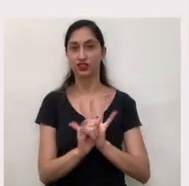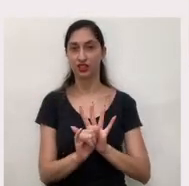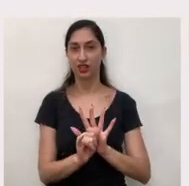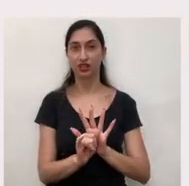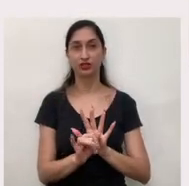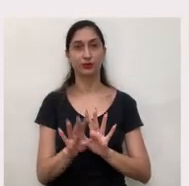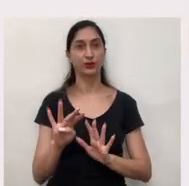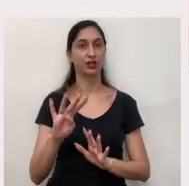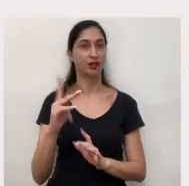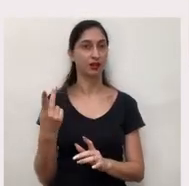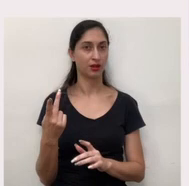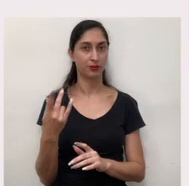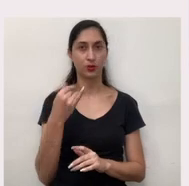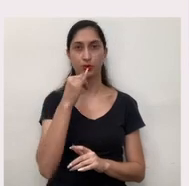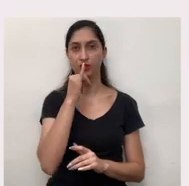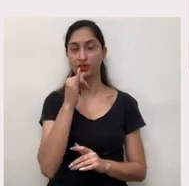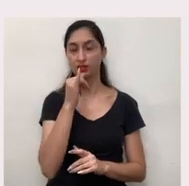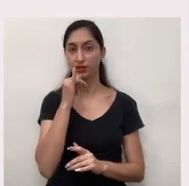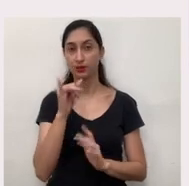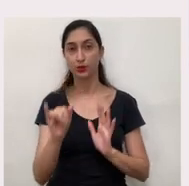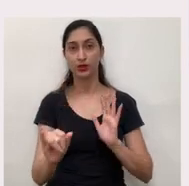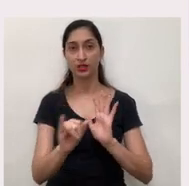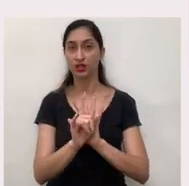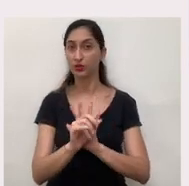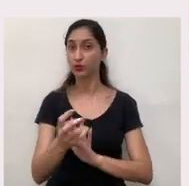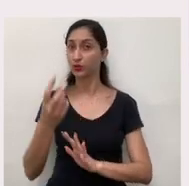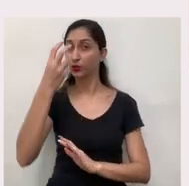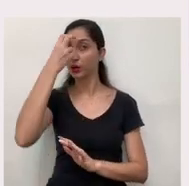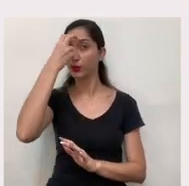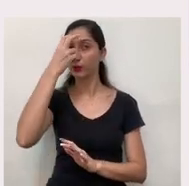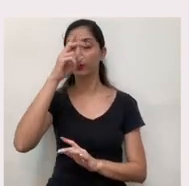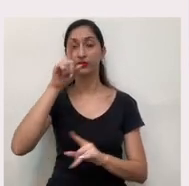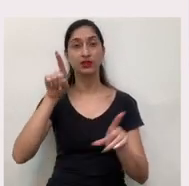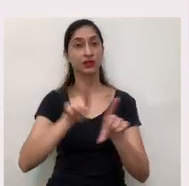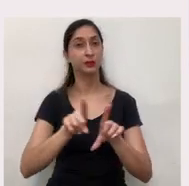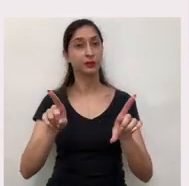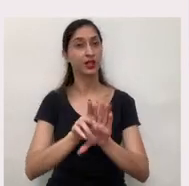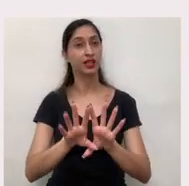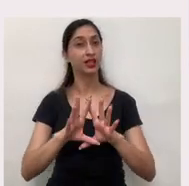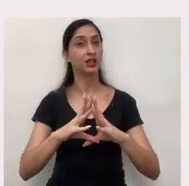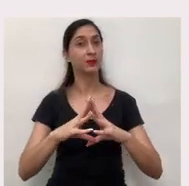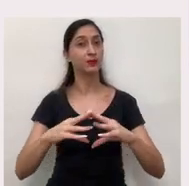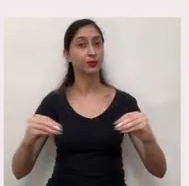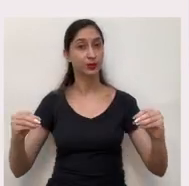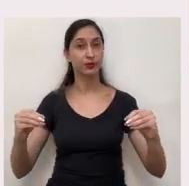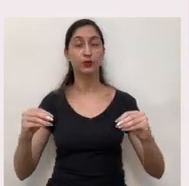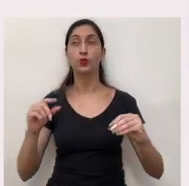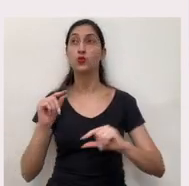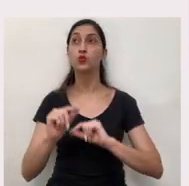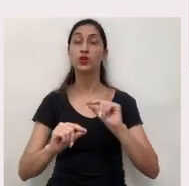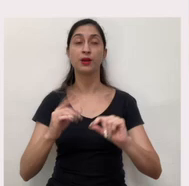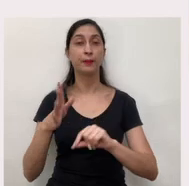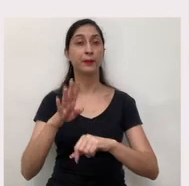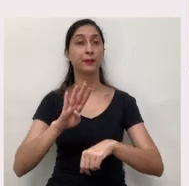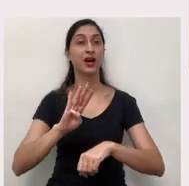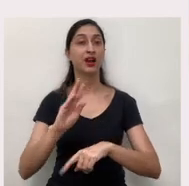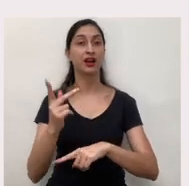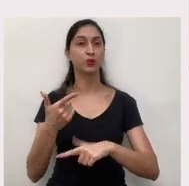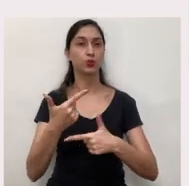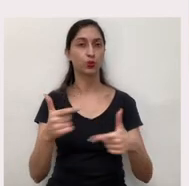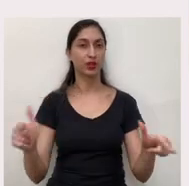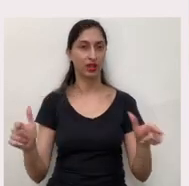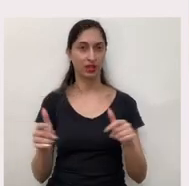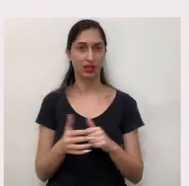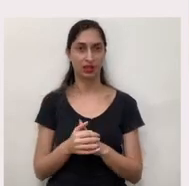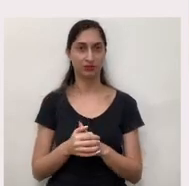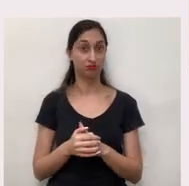identidade belo-horizontina, né, uma identidade cultural, mas é sobre a ausência, né, sobre o que Belo Horizonte não tem, né, assim. Eu